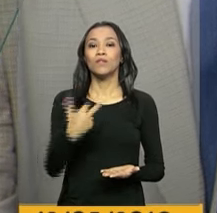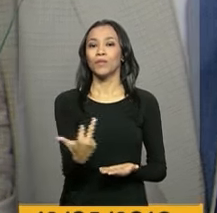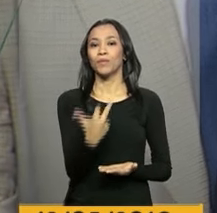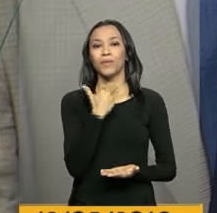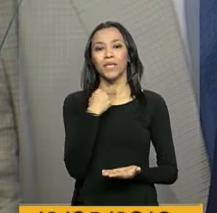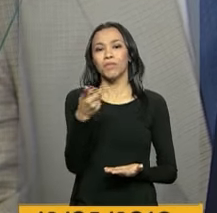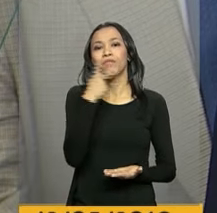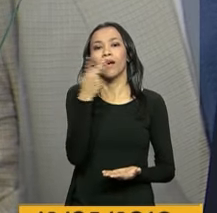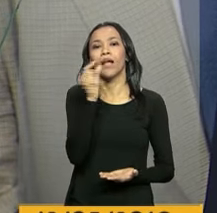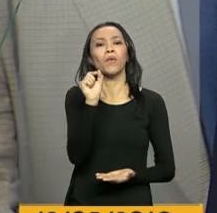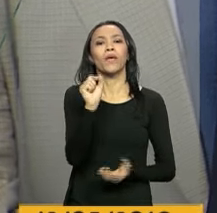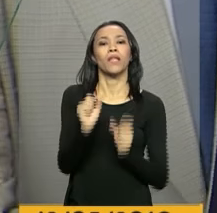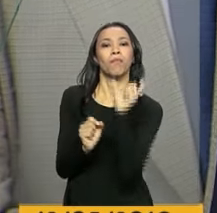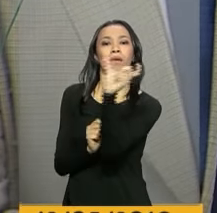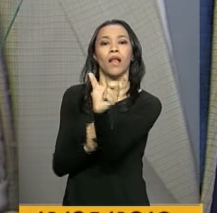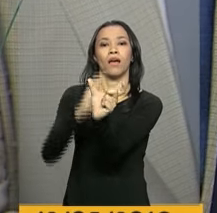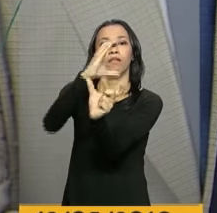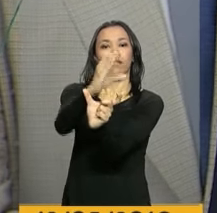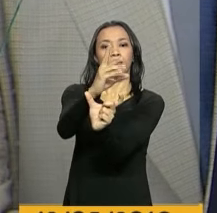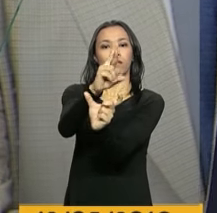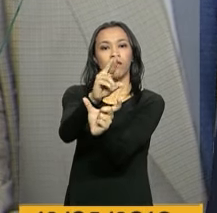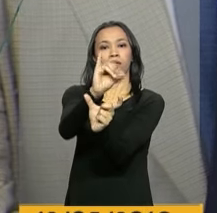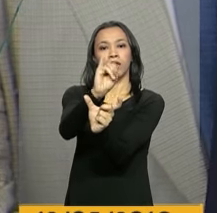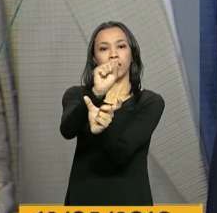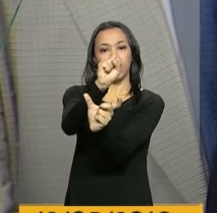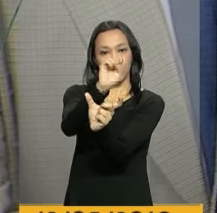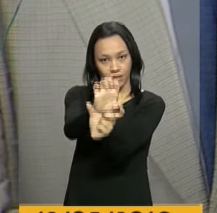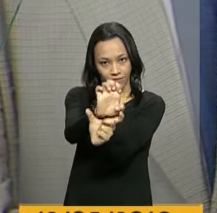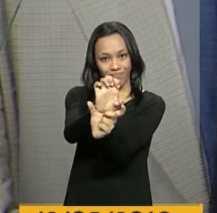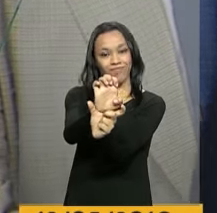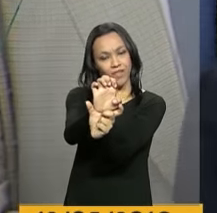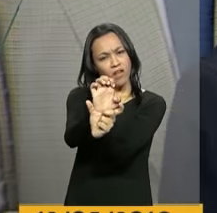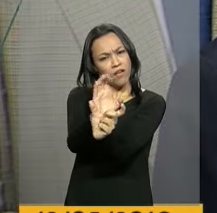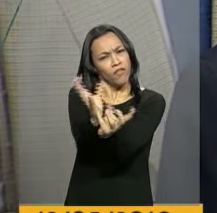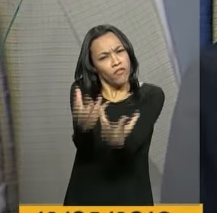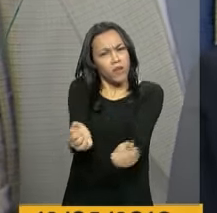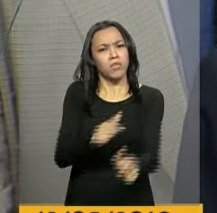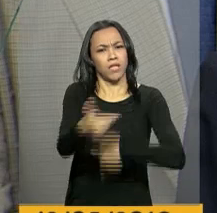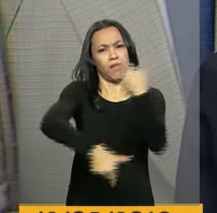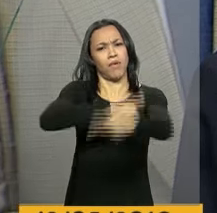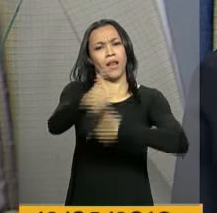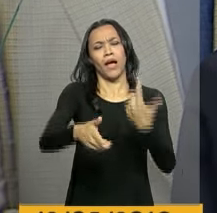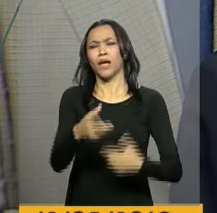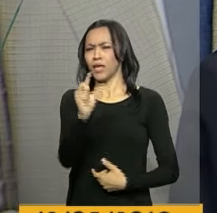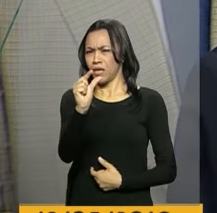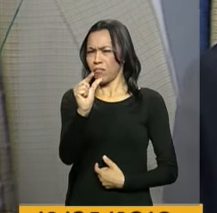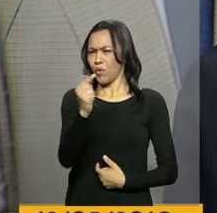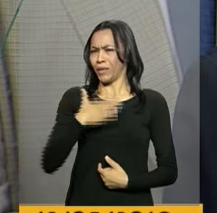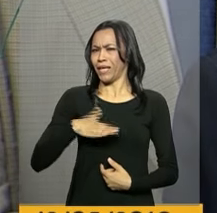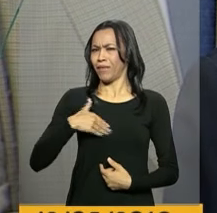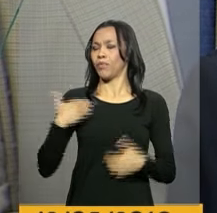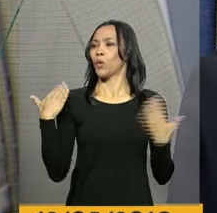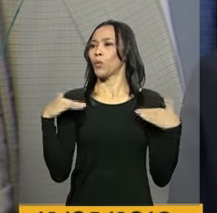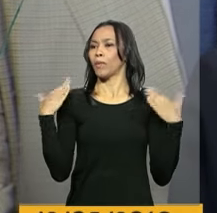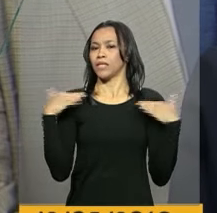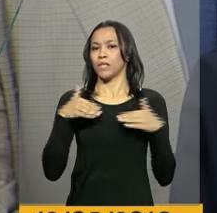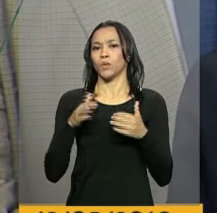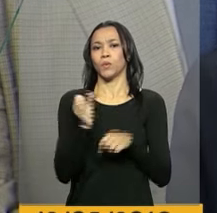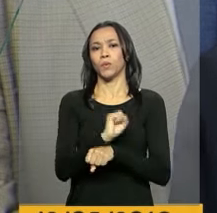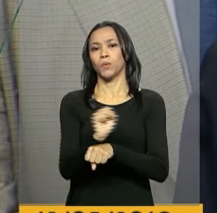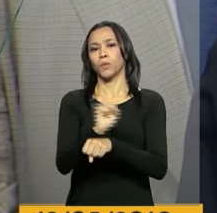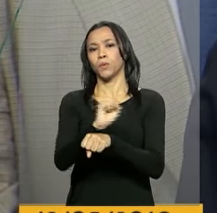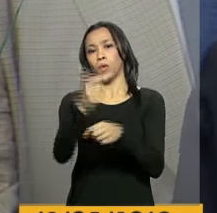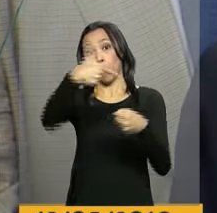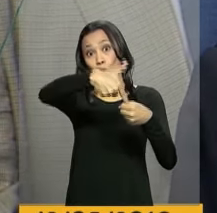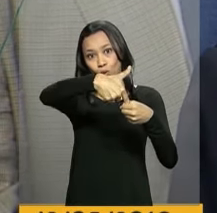falar em crise. Trabalharemos. Aliás, há pouco tempo, eu passava por um posto de gasolina na Castelo Branco e o